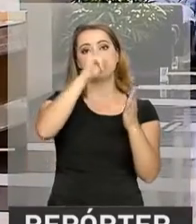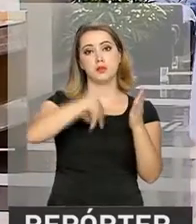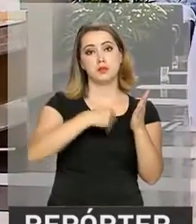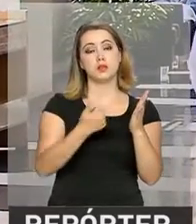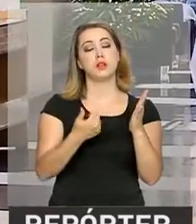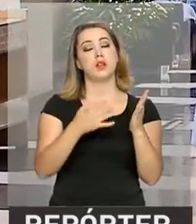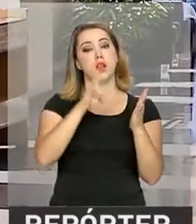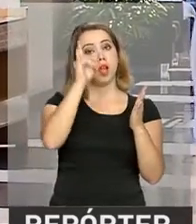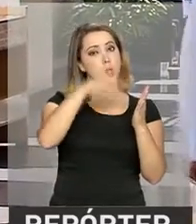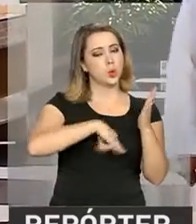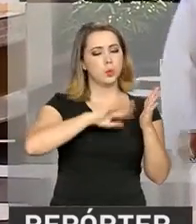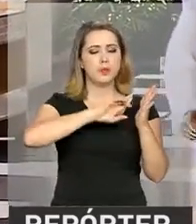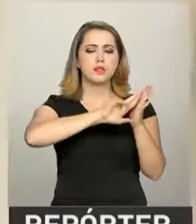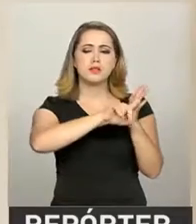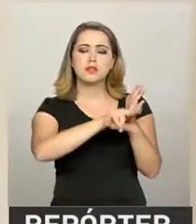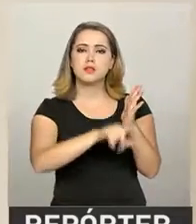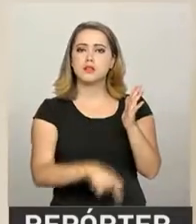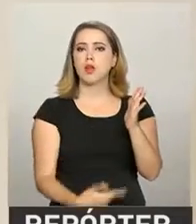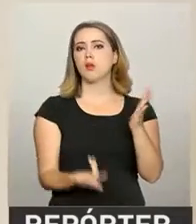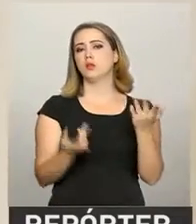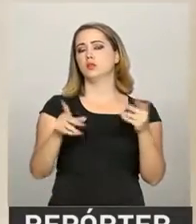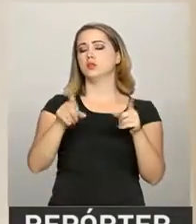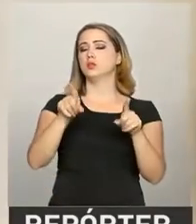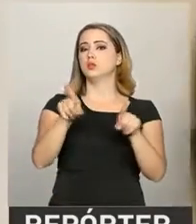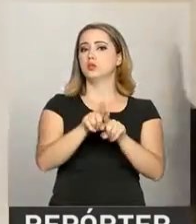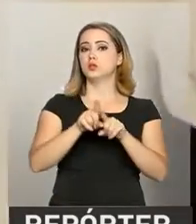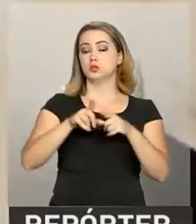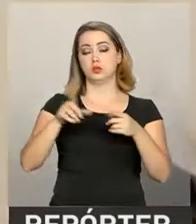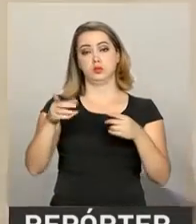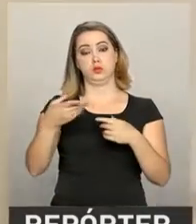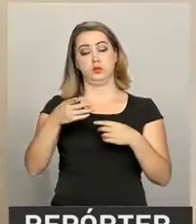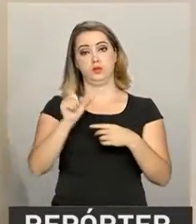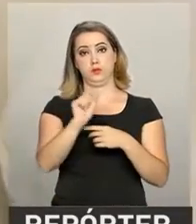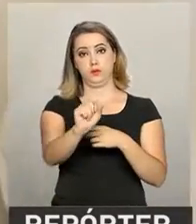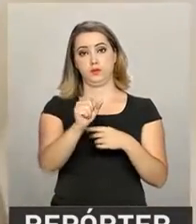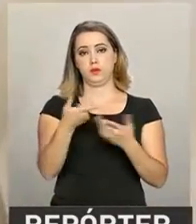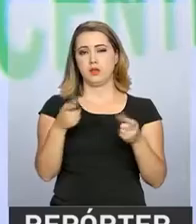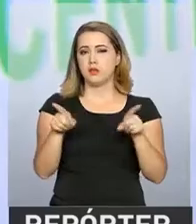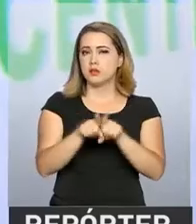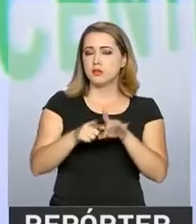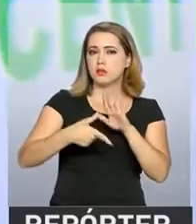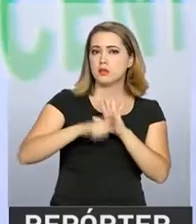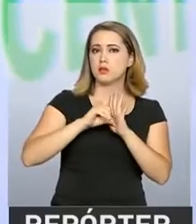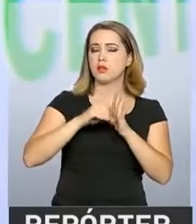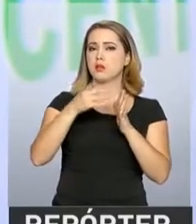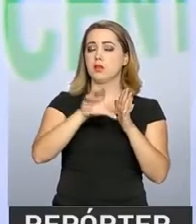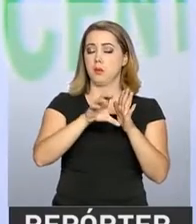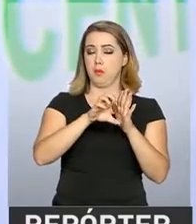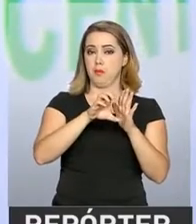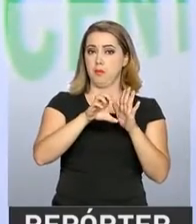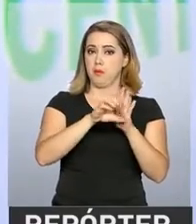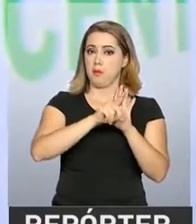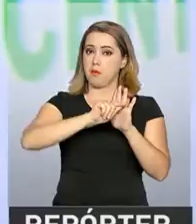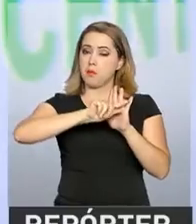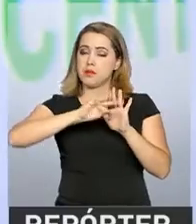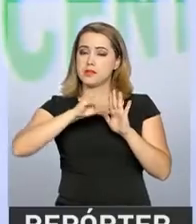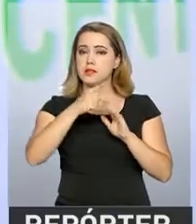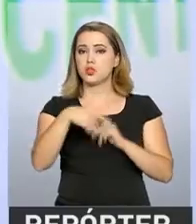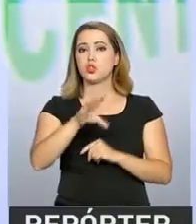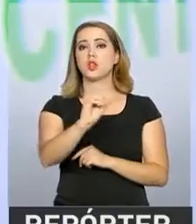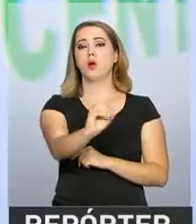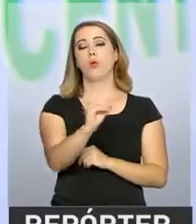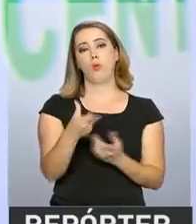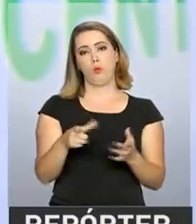no edital, como cópia do diploma e do registro profissional, certidão negativa de antecedentes criminais, entre outras exigências.